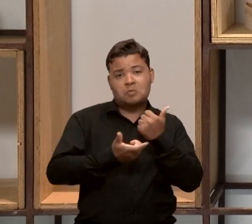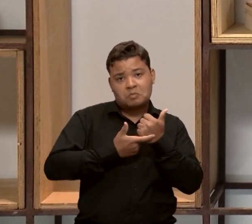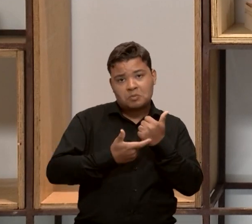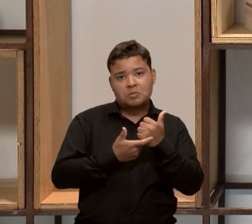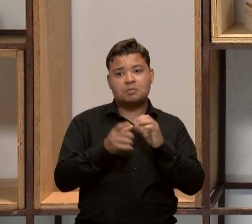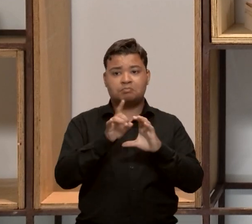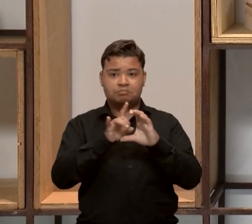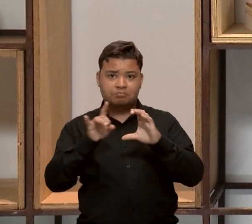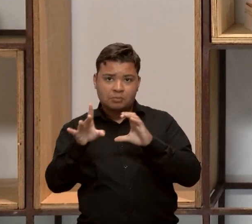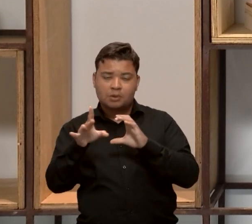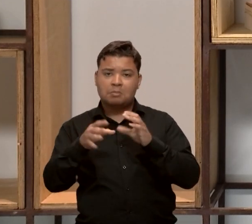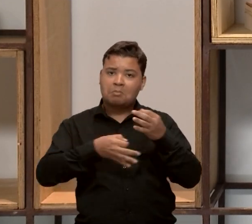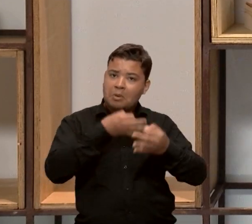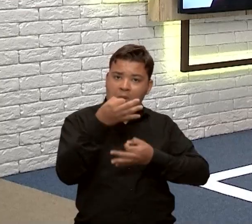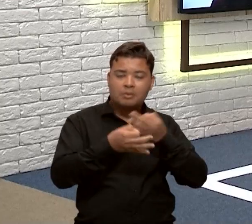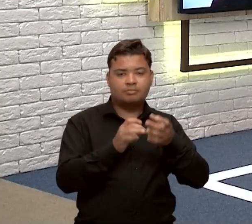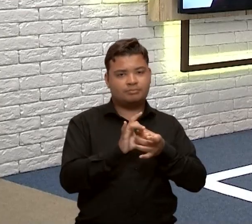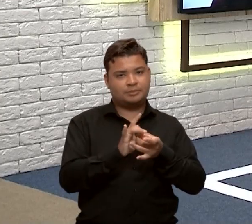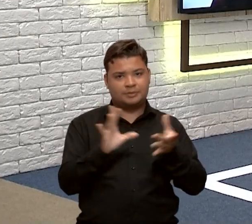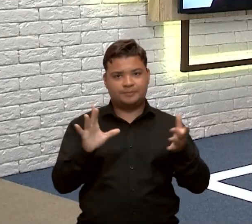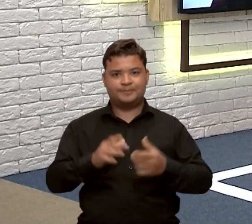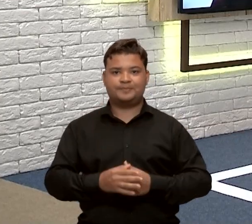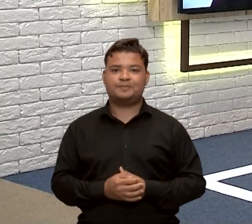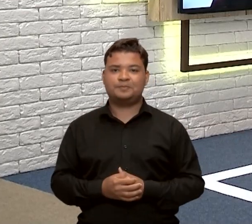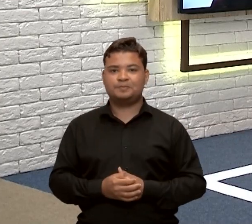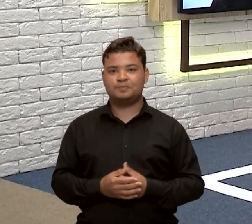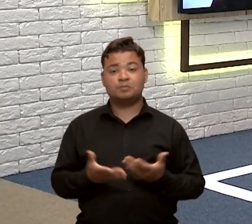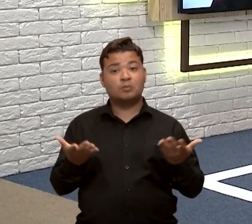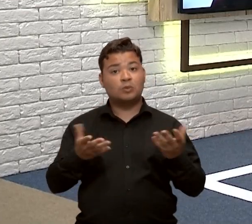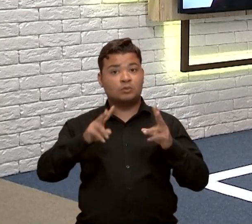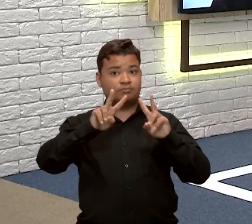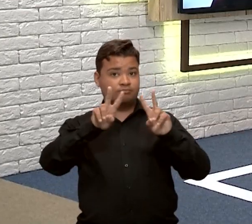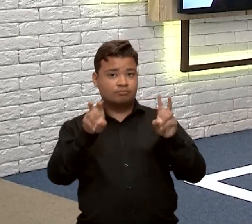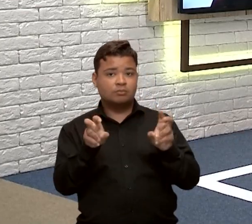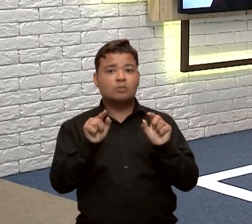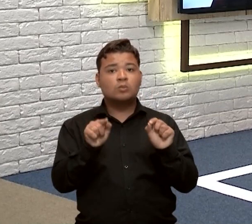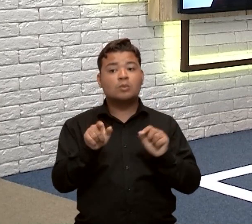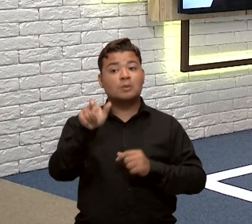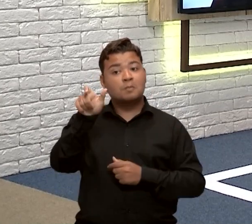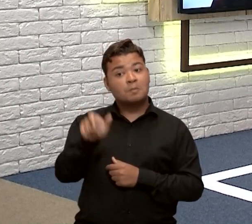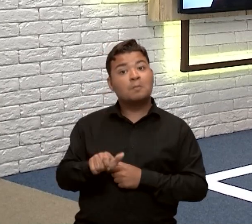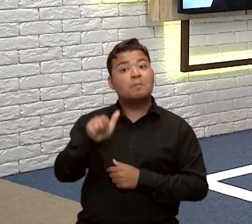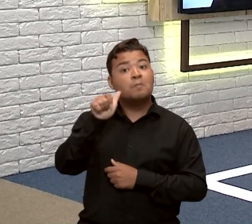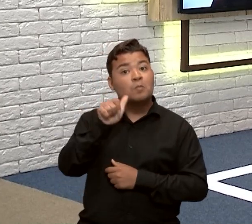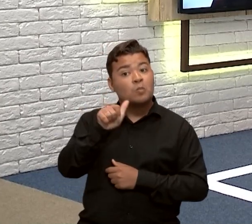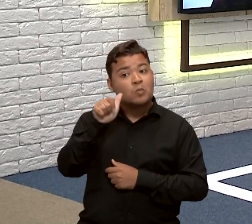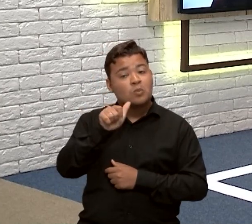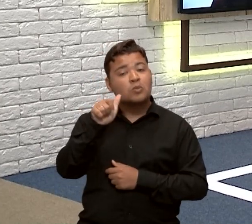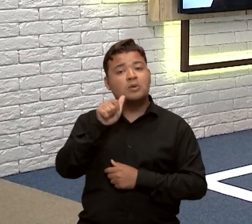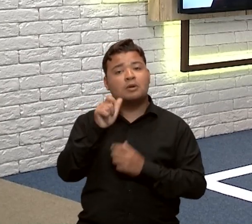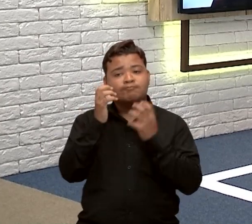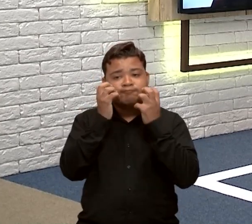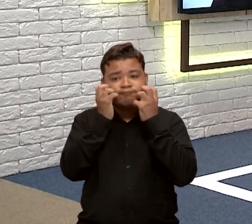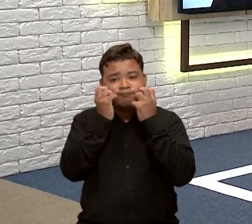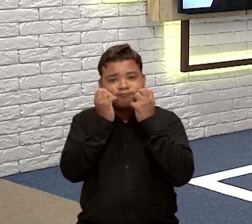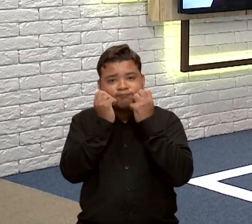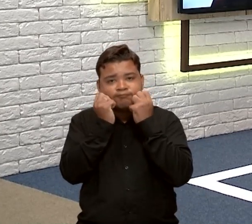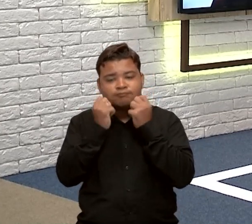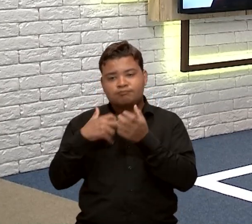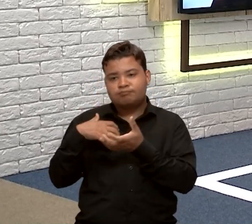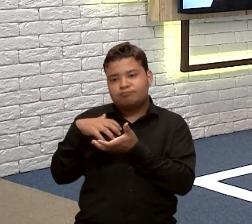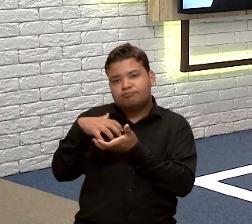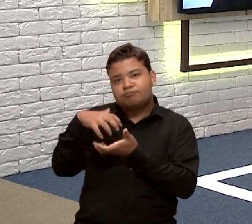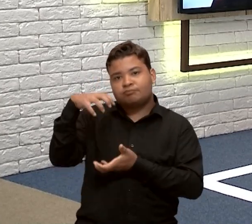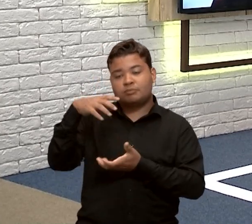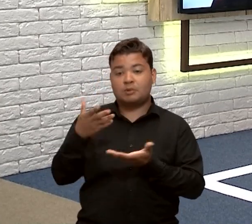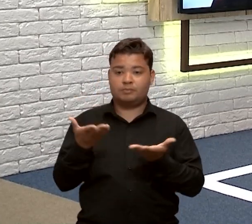nosso conteúdo. Hoje nós estamos falando sobre o envelhecimento da mulher e recebemos nesse bloco 2 novas convidadas.